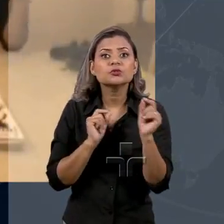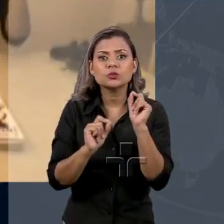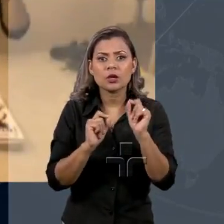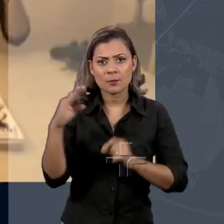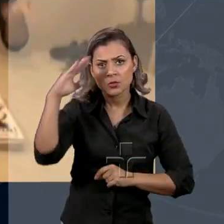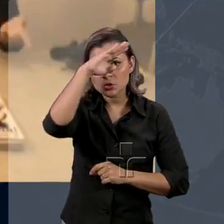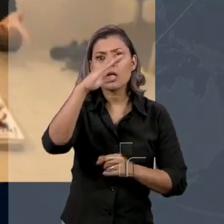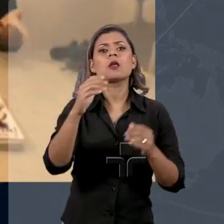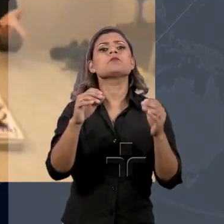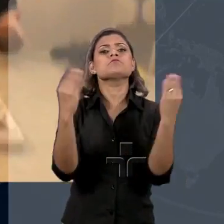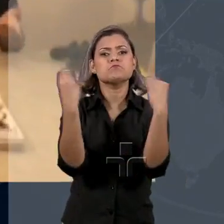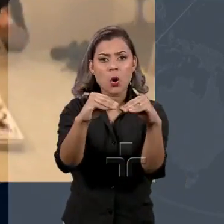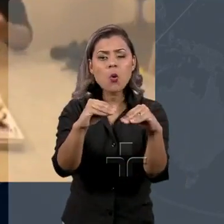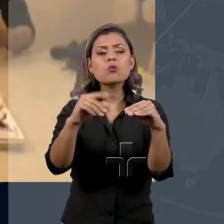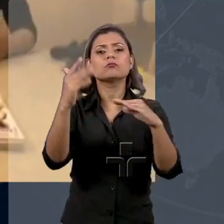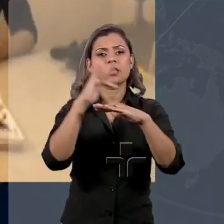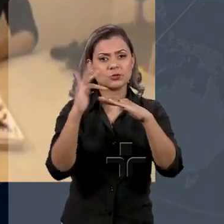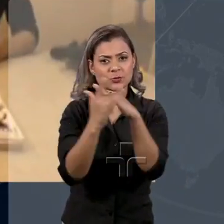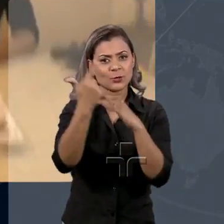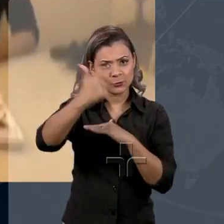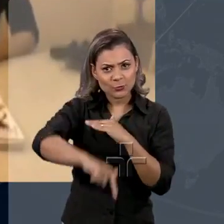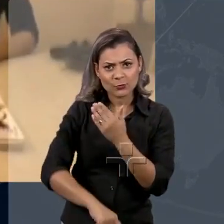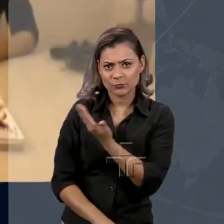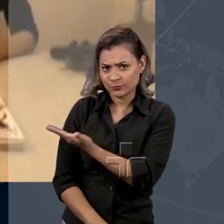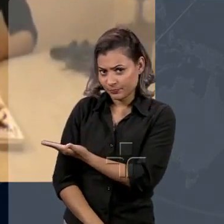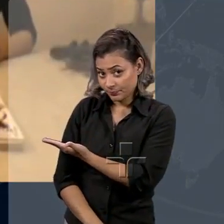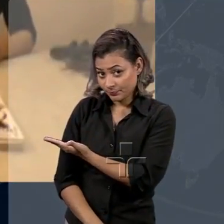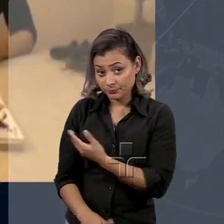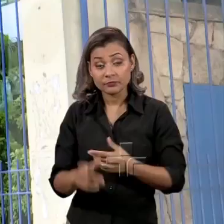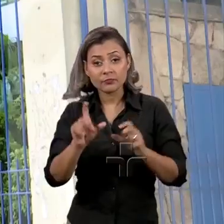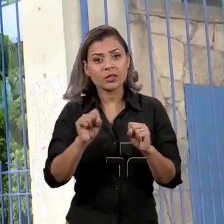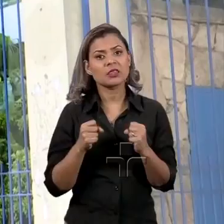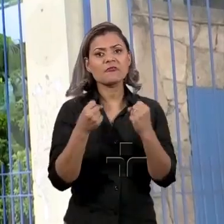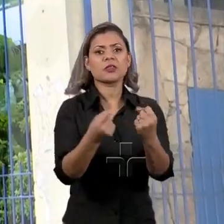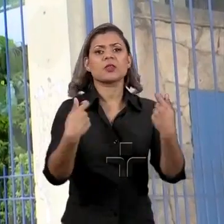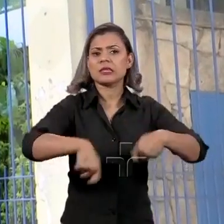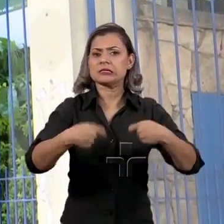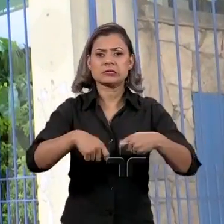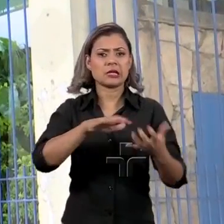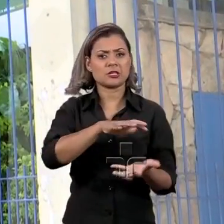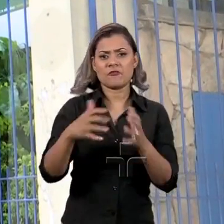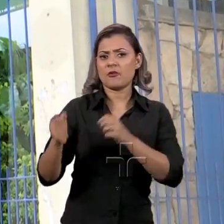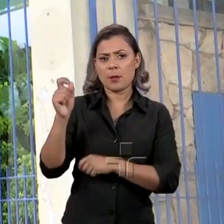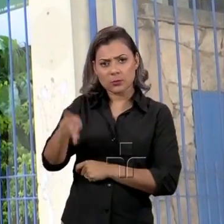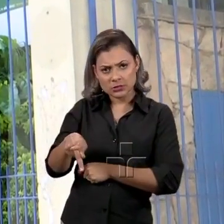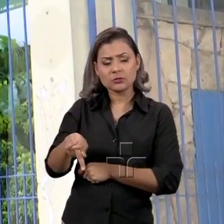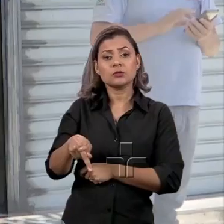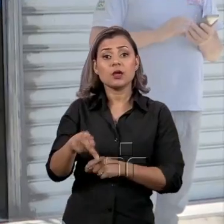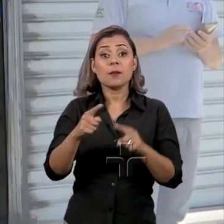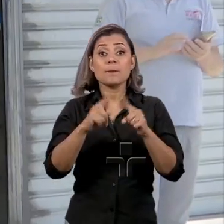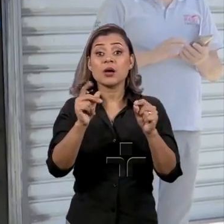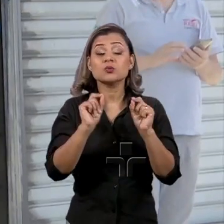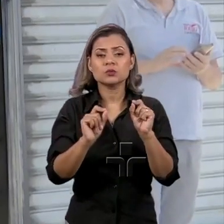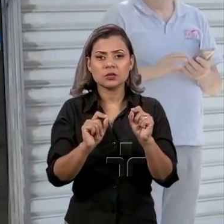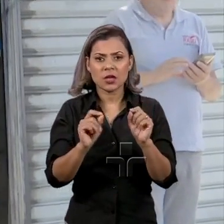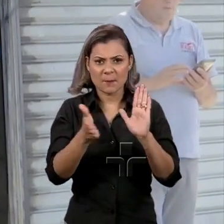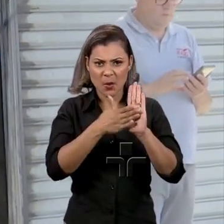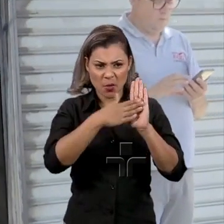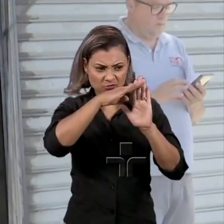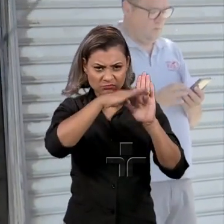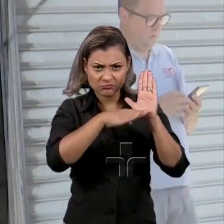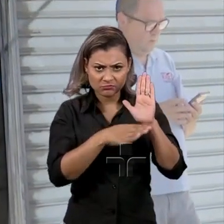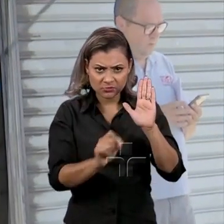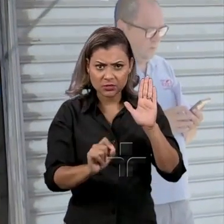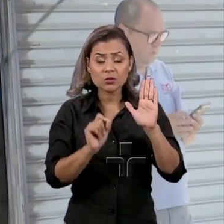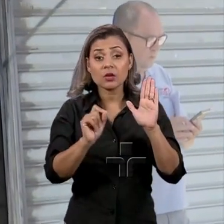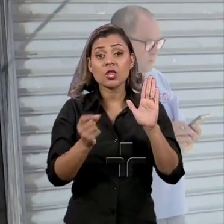Bolsonaro fez uma transmissão pelas redes sociais. Ele defendeu a necessidade de uma reforma na Previdência, mas negou que as propostas